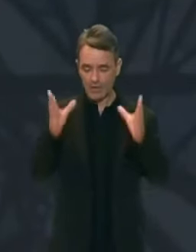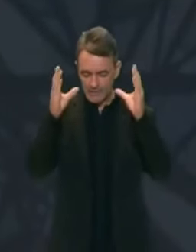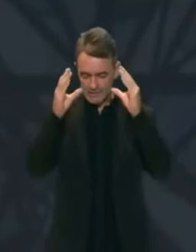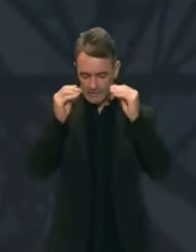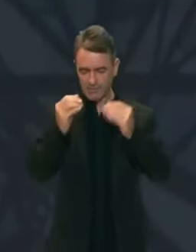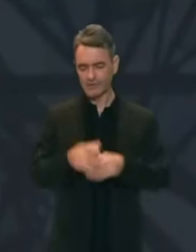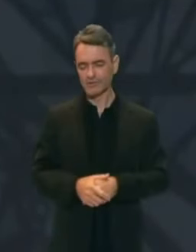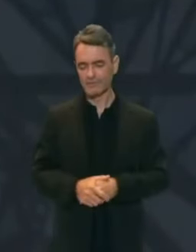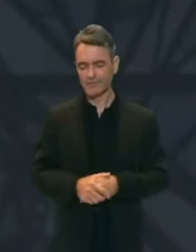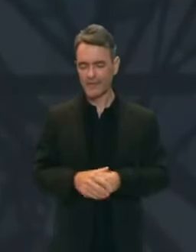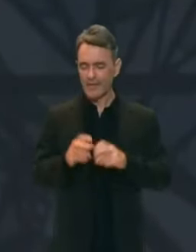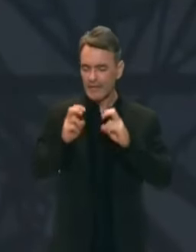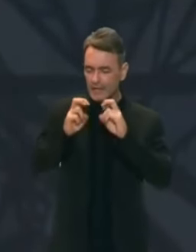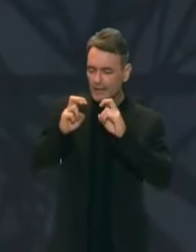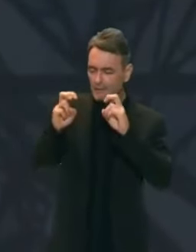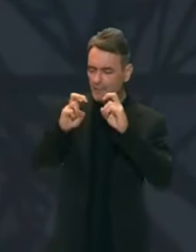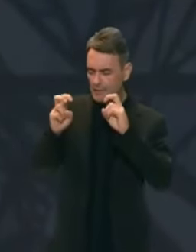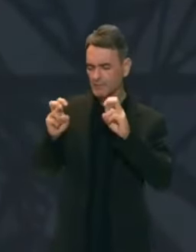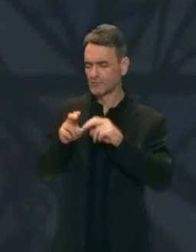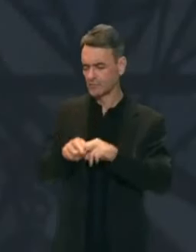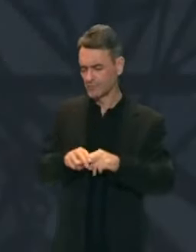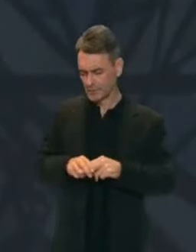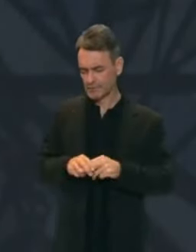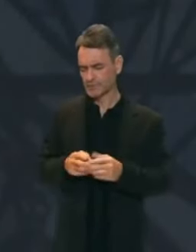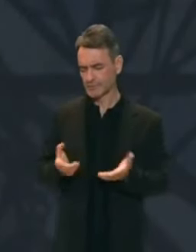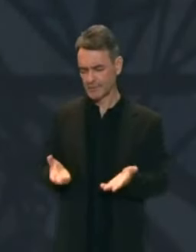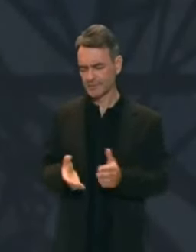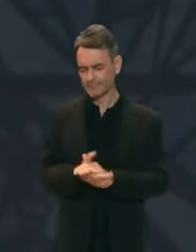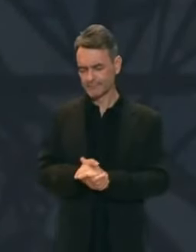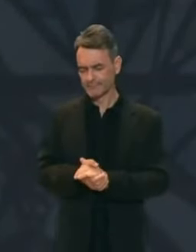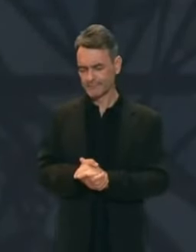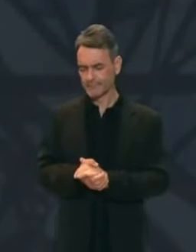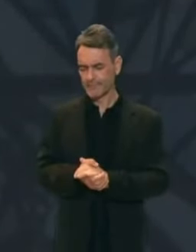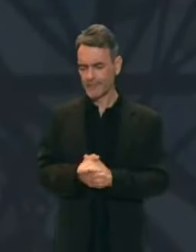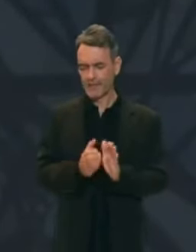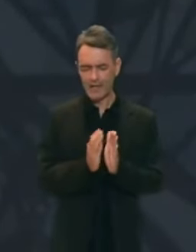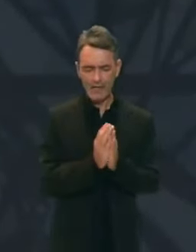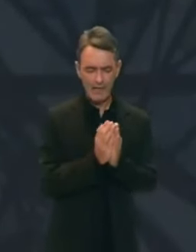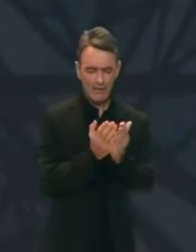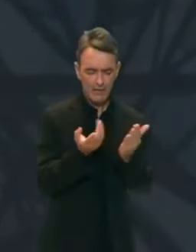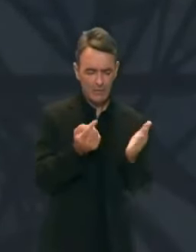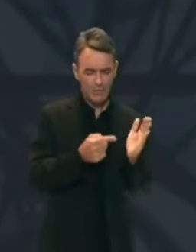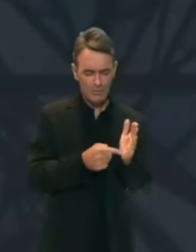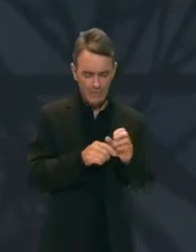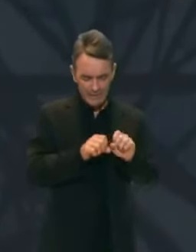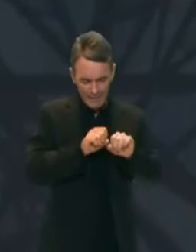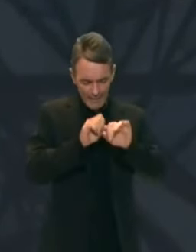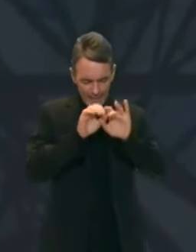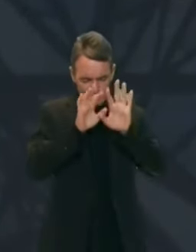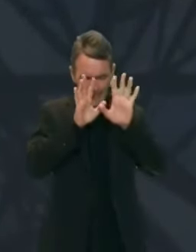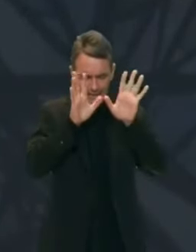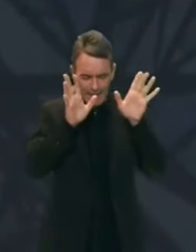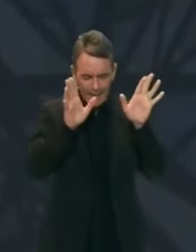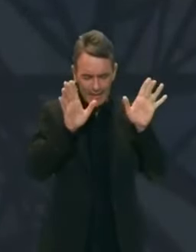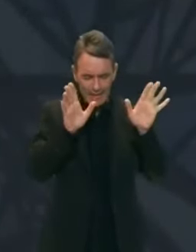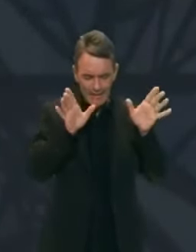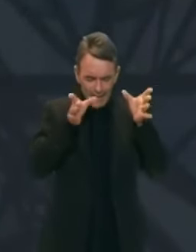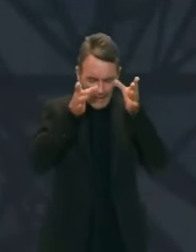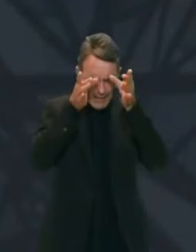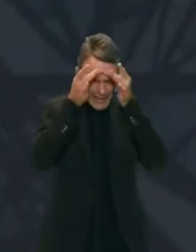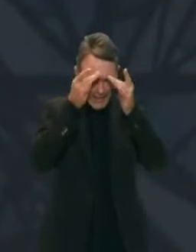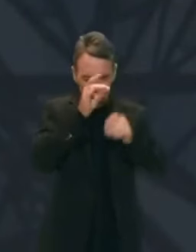noite, clamando por isso. Deixa a tua palavra clara, fácil